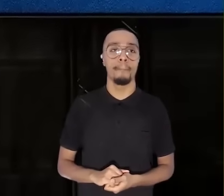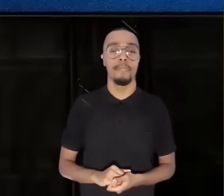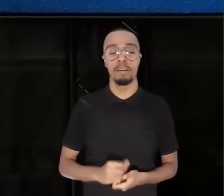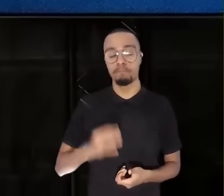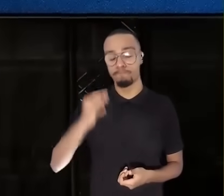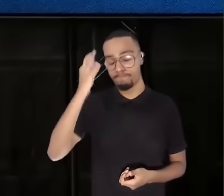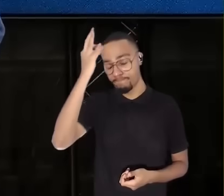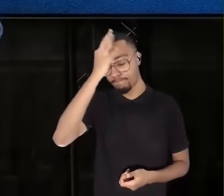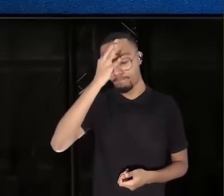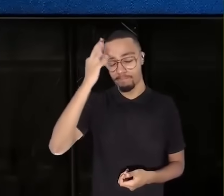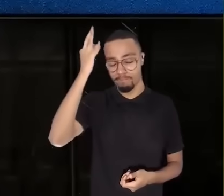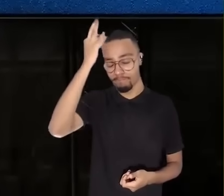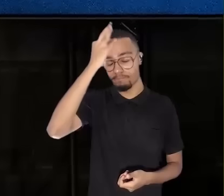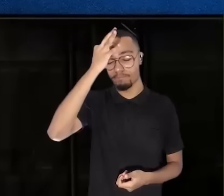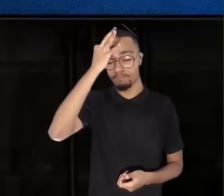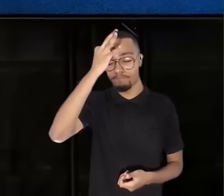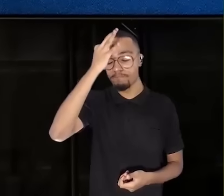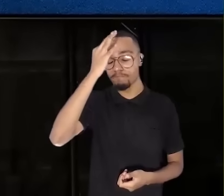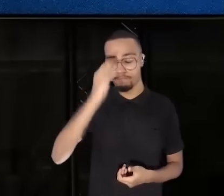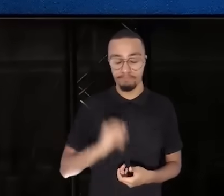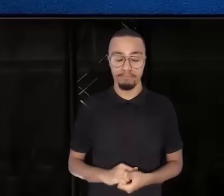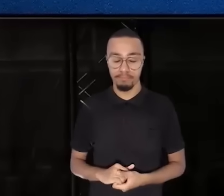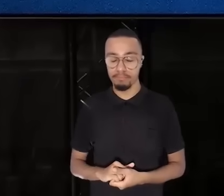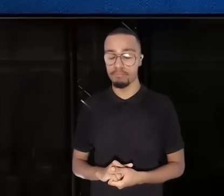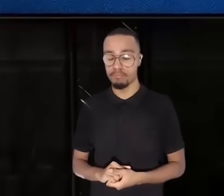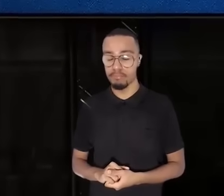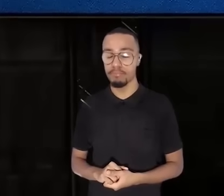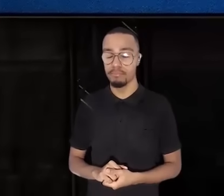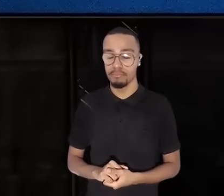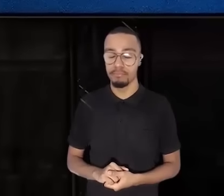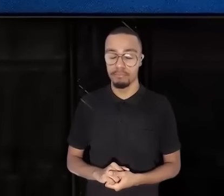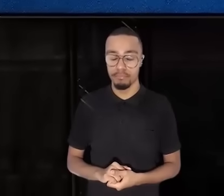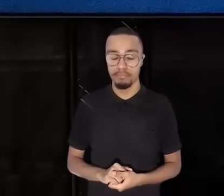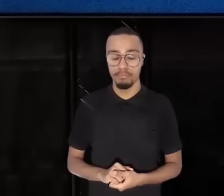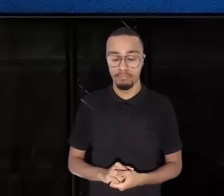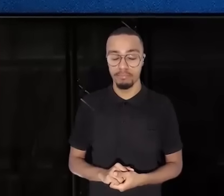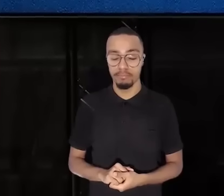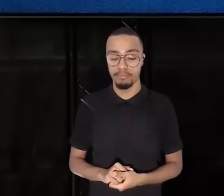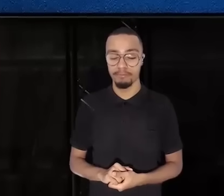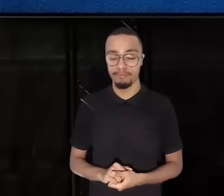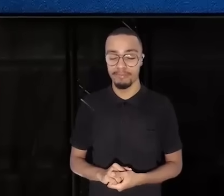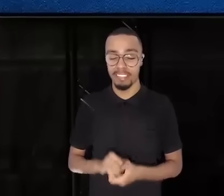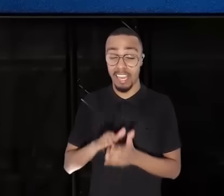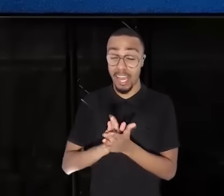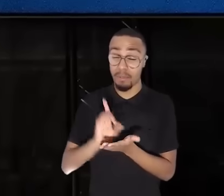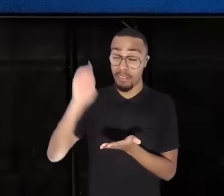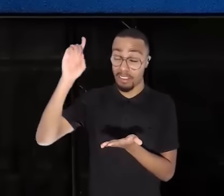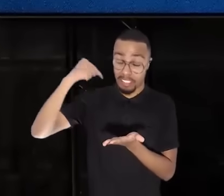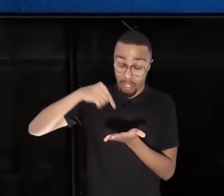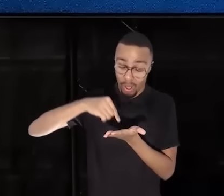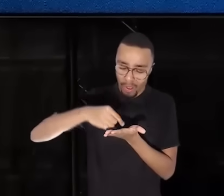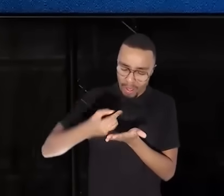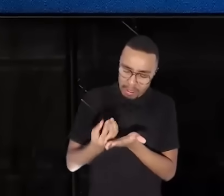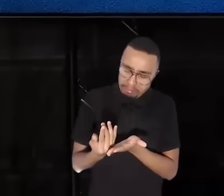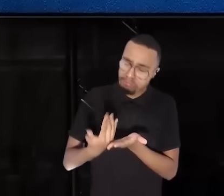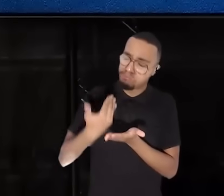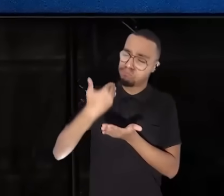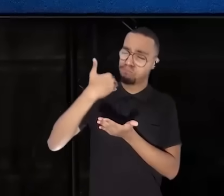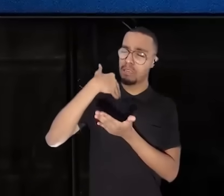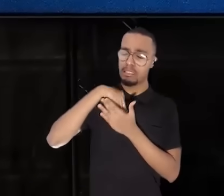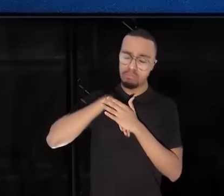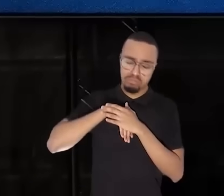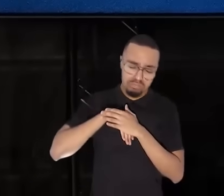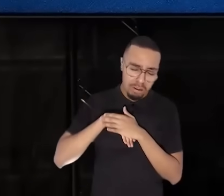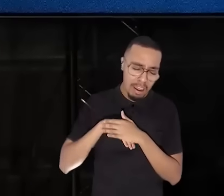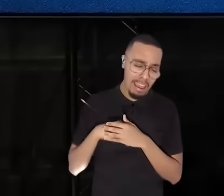Espírito da vida, a tua palavra é mais penetrante que a espada, Senhor. A tua palavra